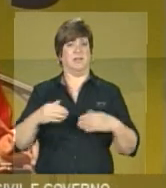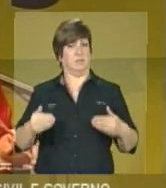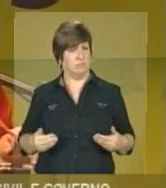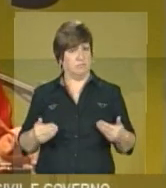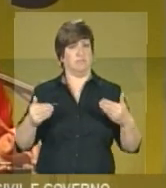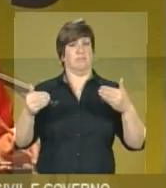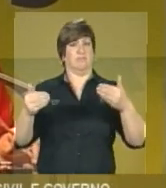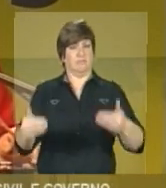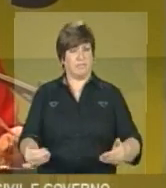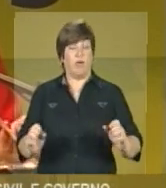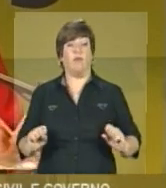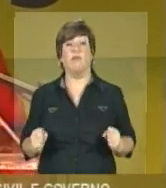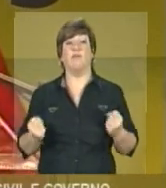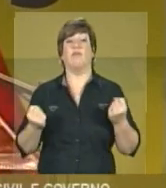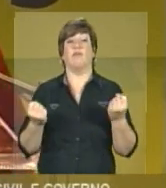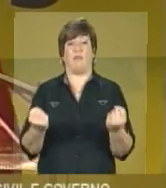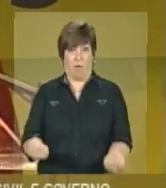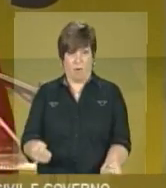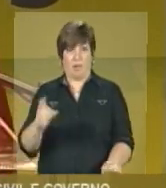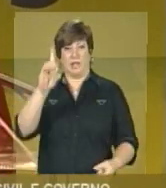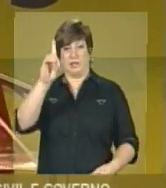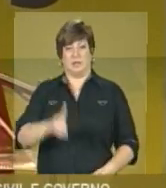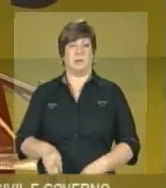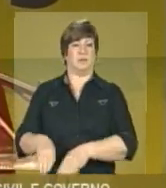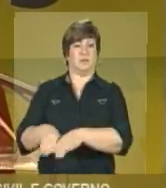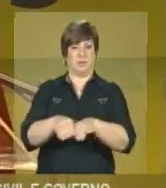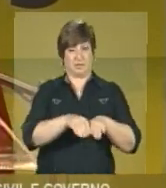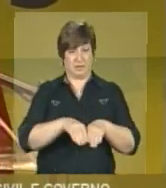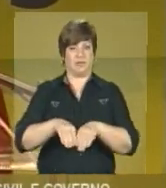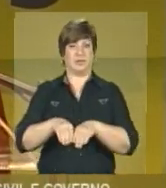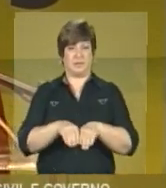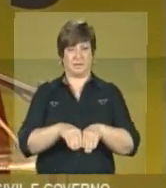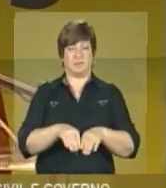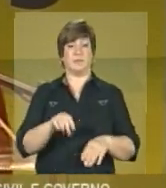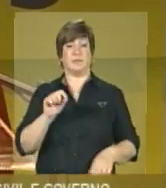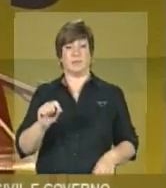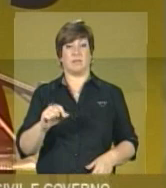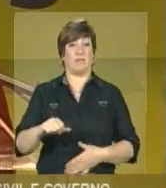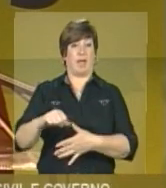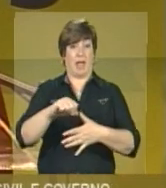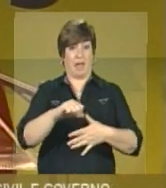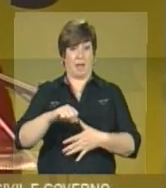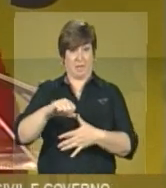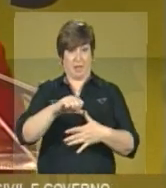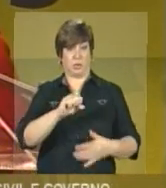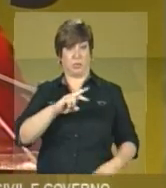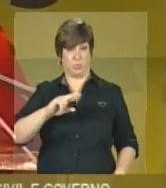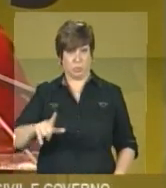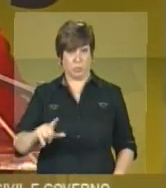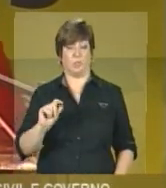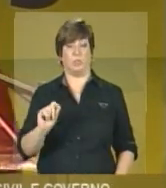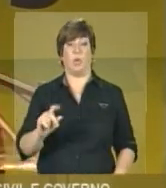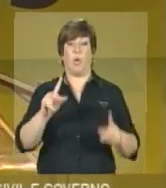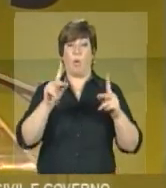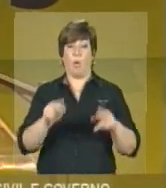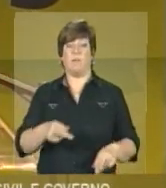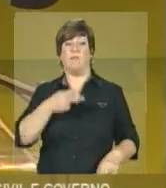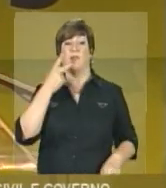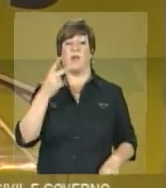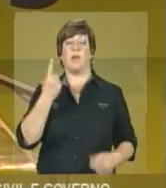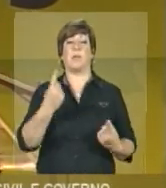avançam fortalecendo a democracia. Na América do Sul, como diz